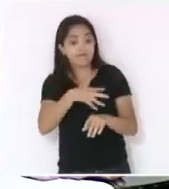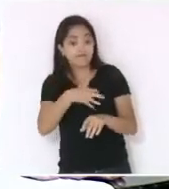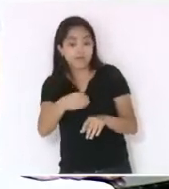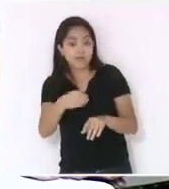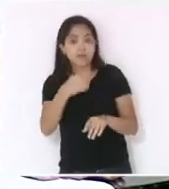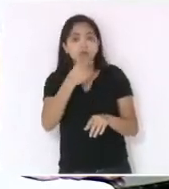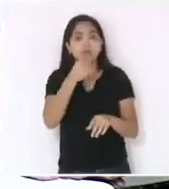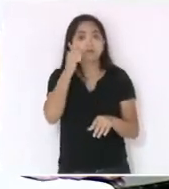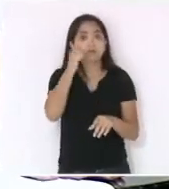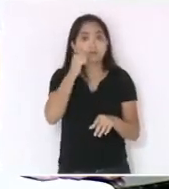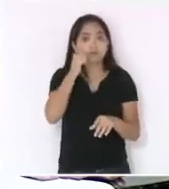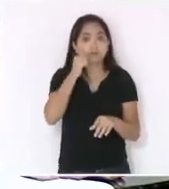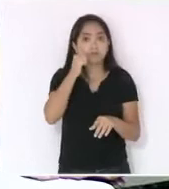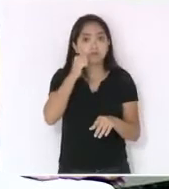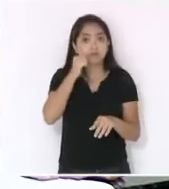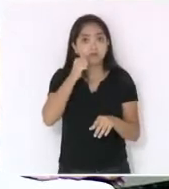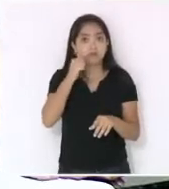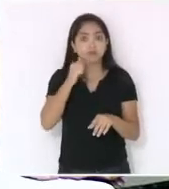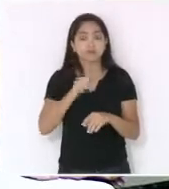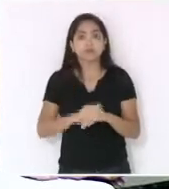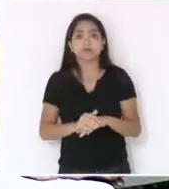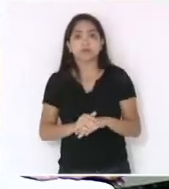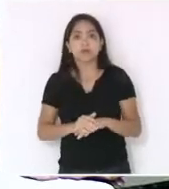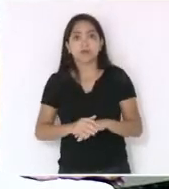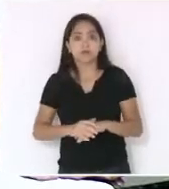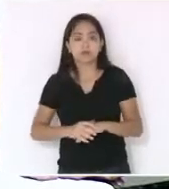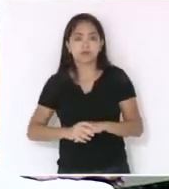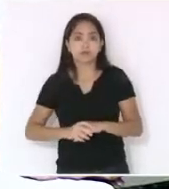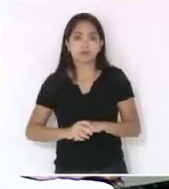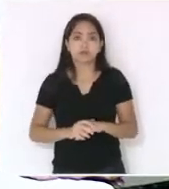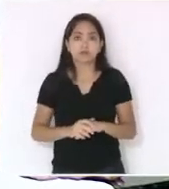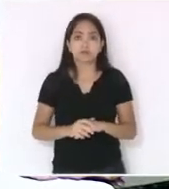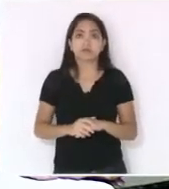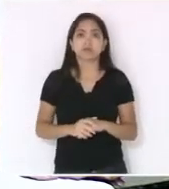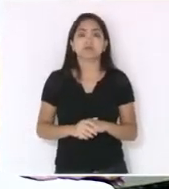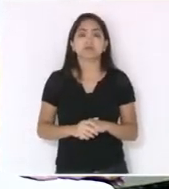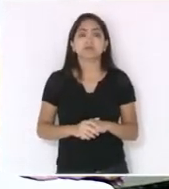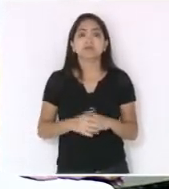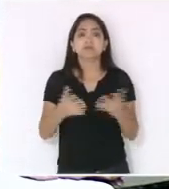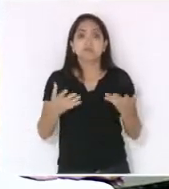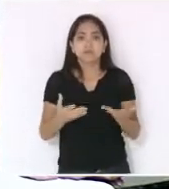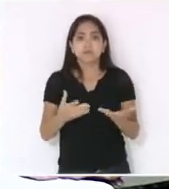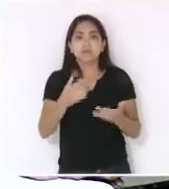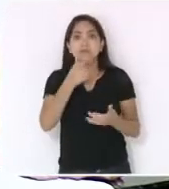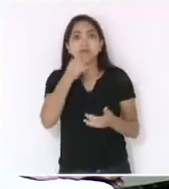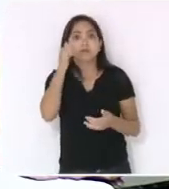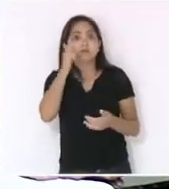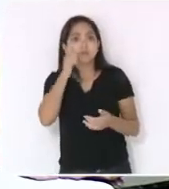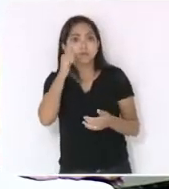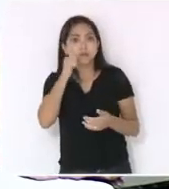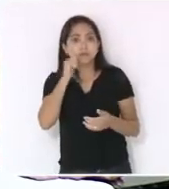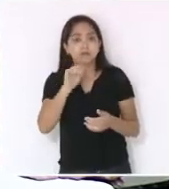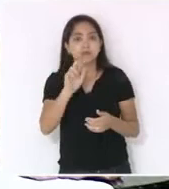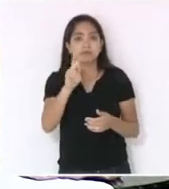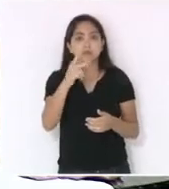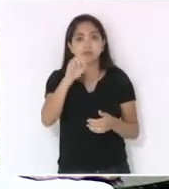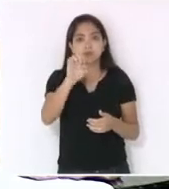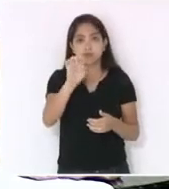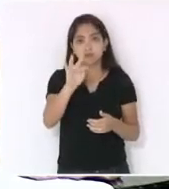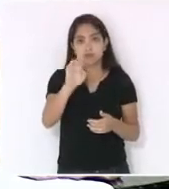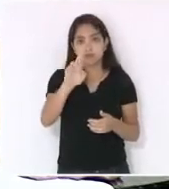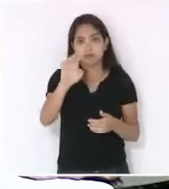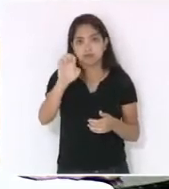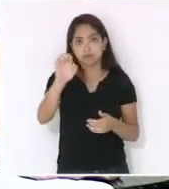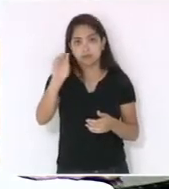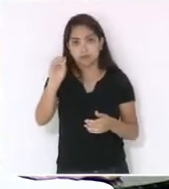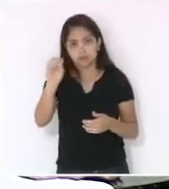filhas héteros. Nós somos avós de meninos e meninas héteros. E